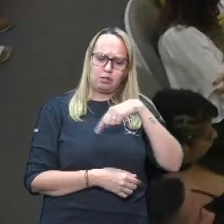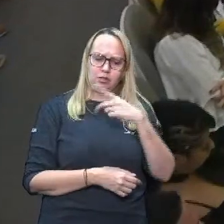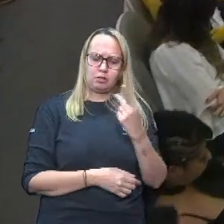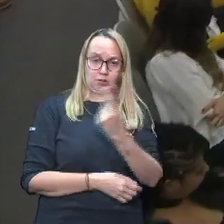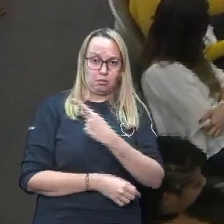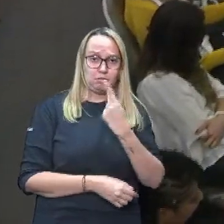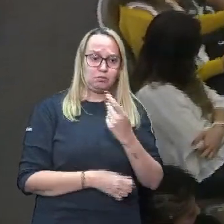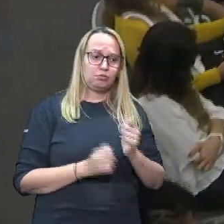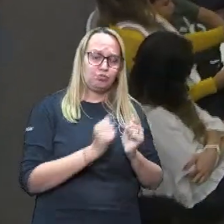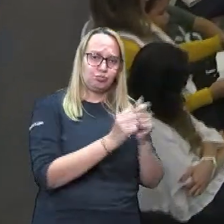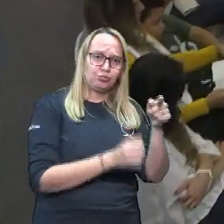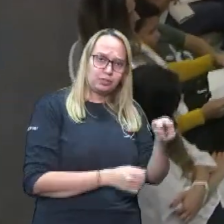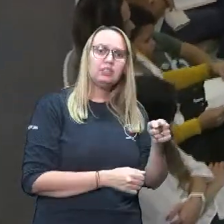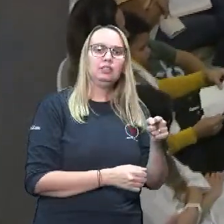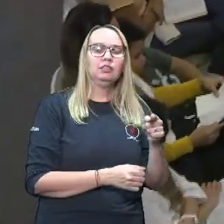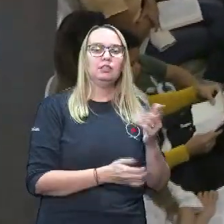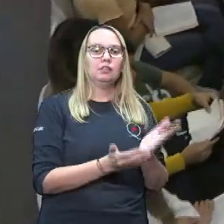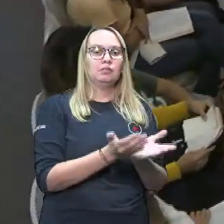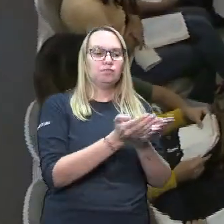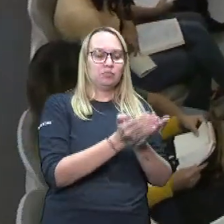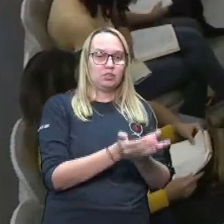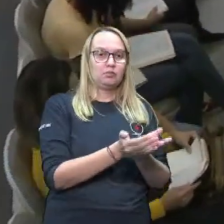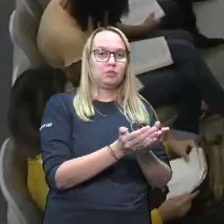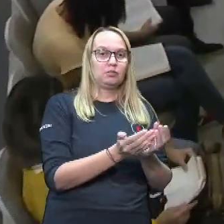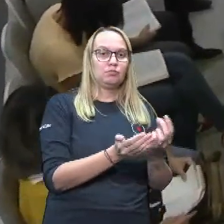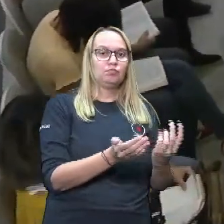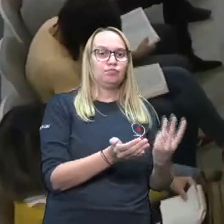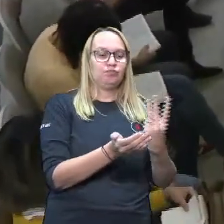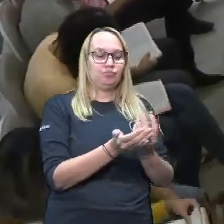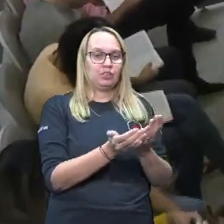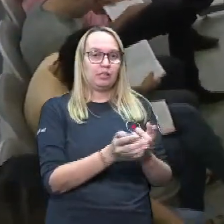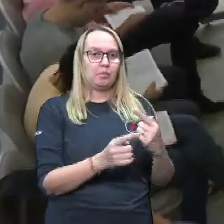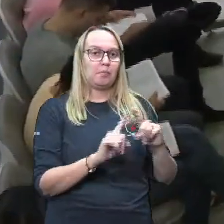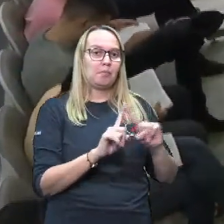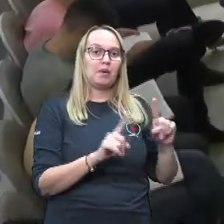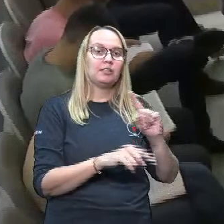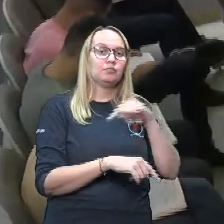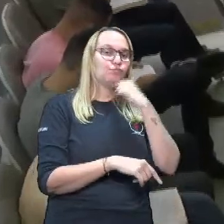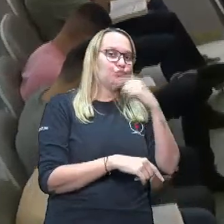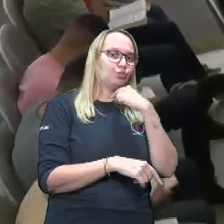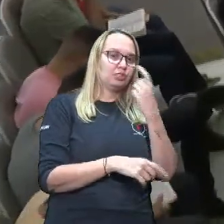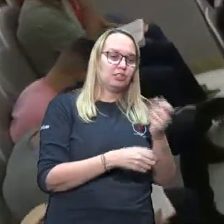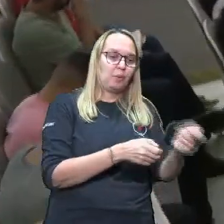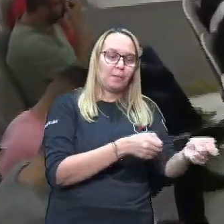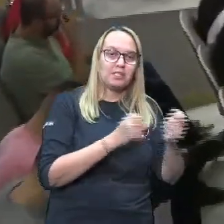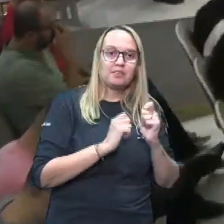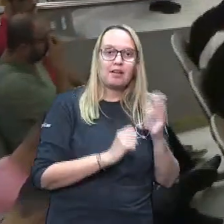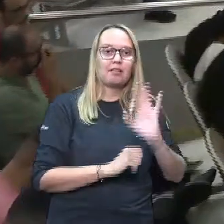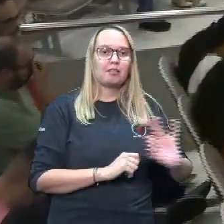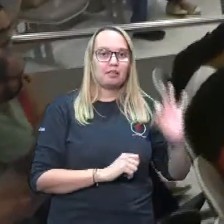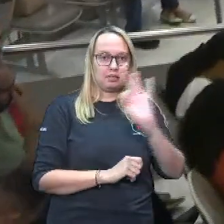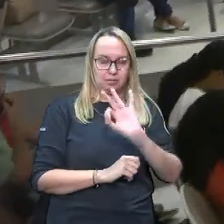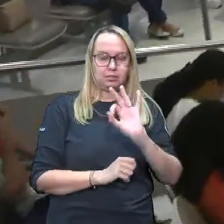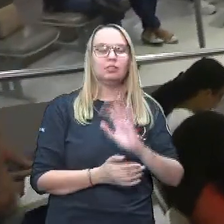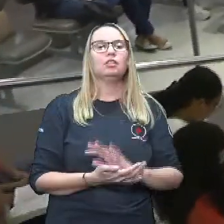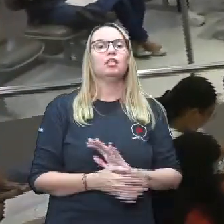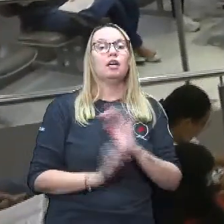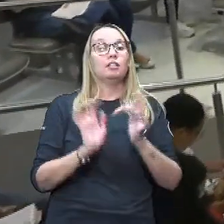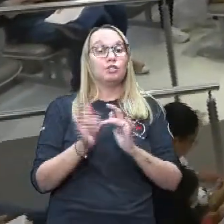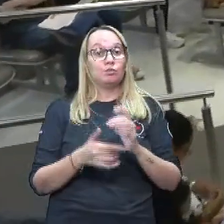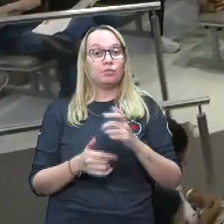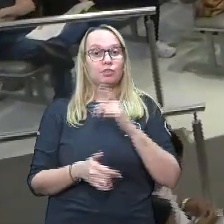também. Foram e entraram no barco, mas naquela noite não pegaram nada. Ao romper do dia, Jesus estava na praia, mas os discípulos não